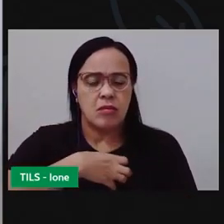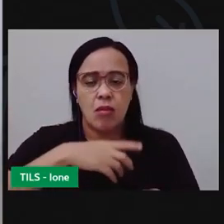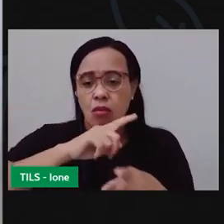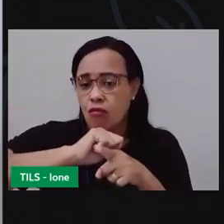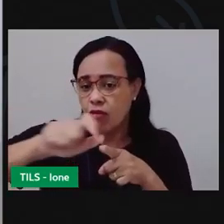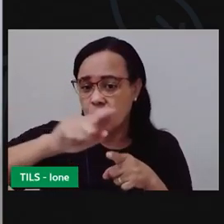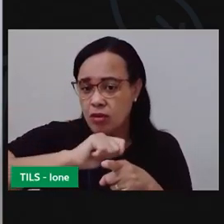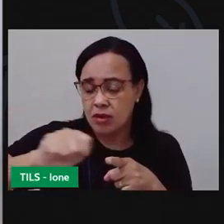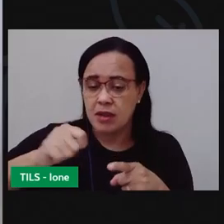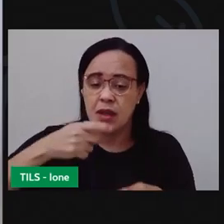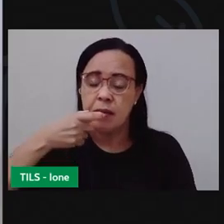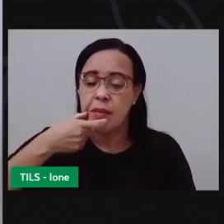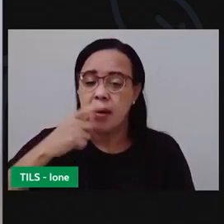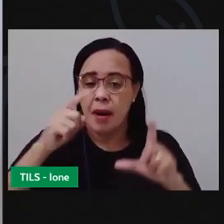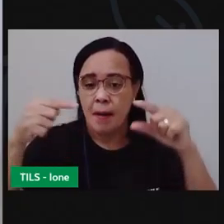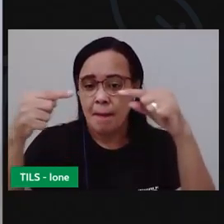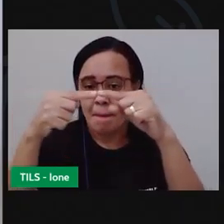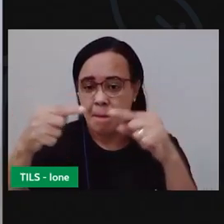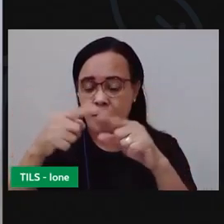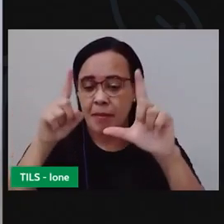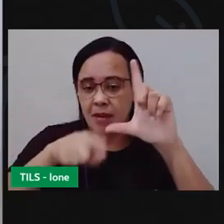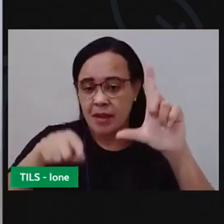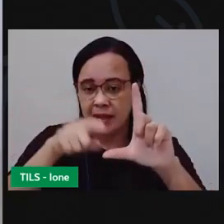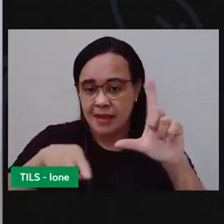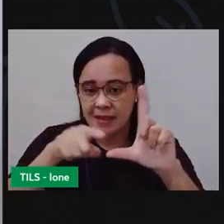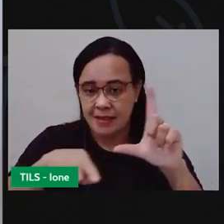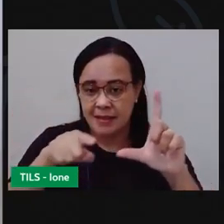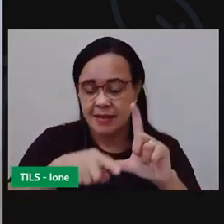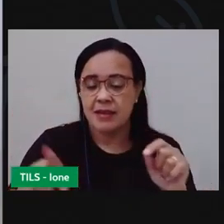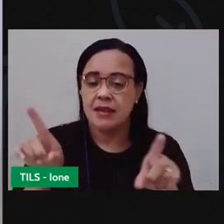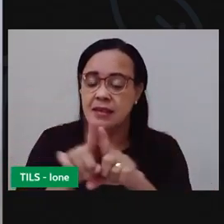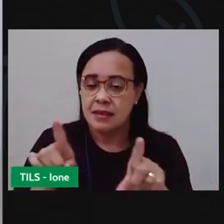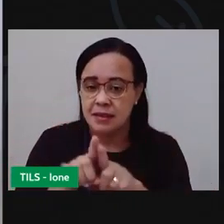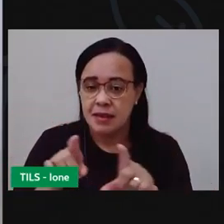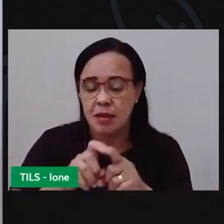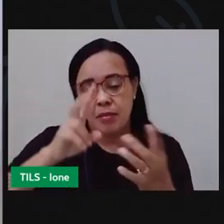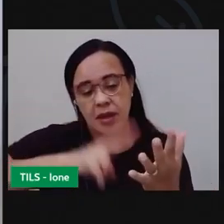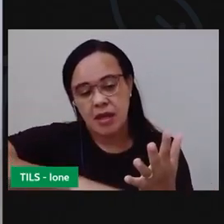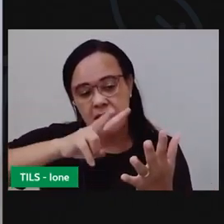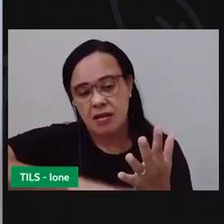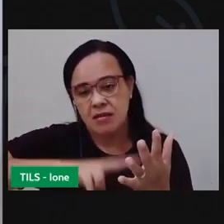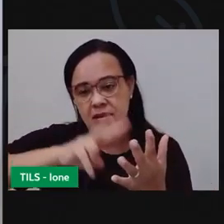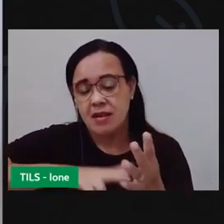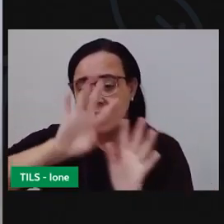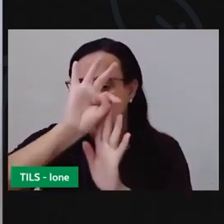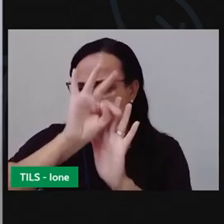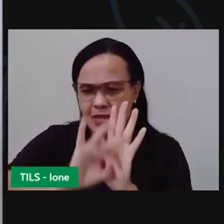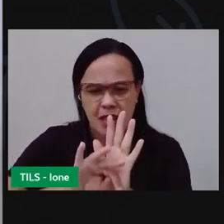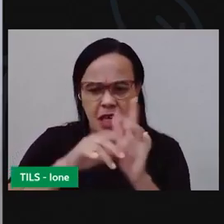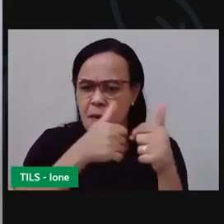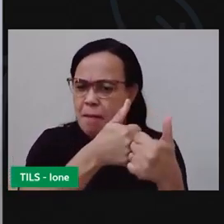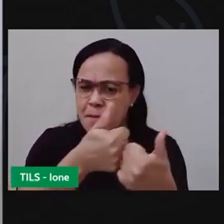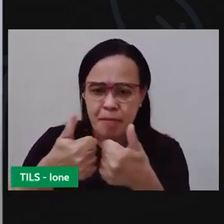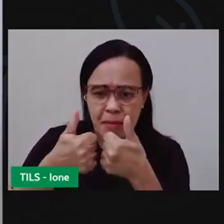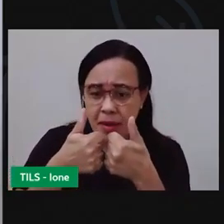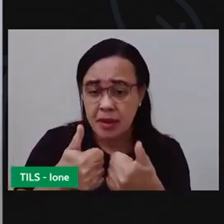representados por letras. Vão também aprender a fazer a leitura fluente de textos e